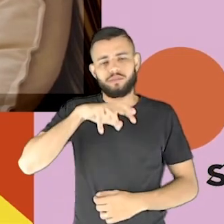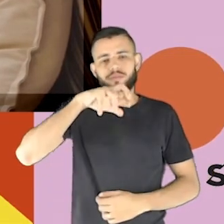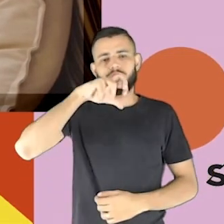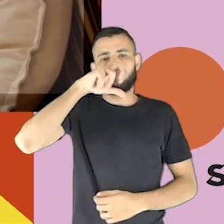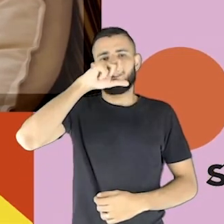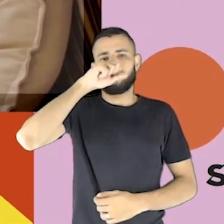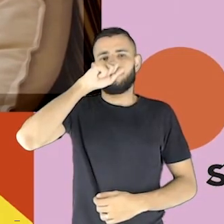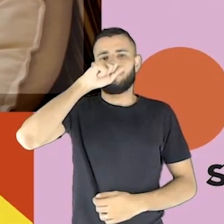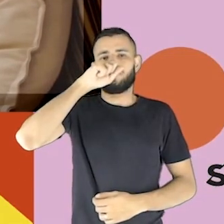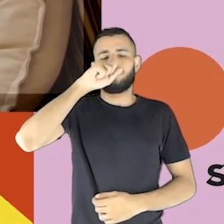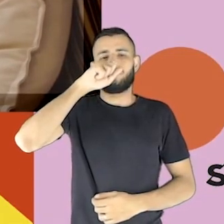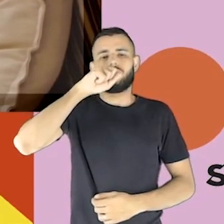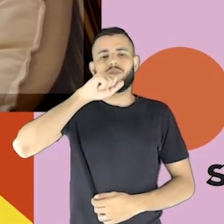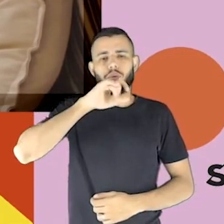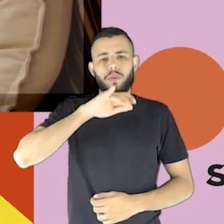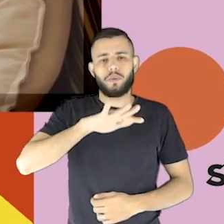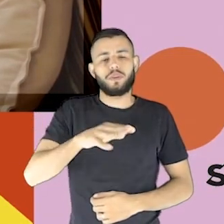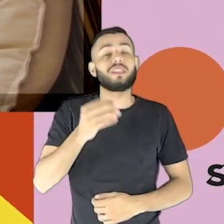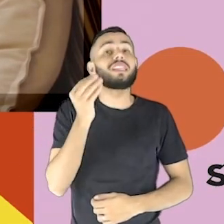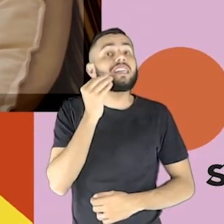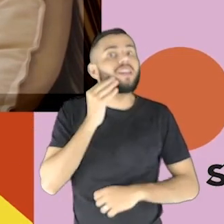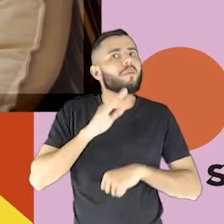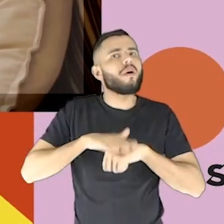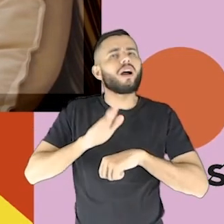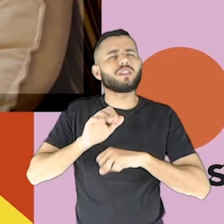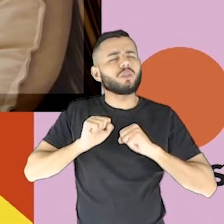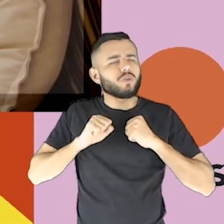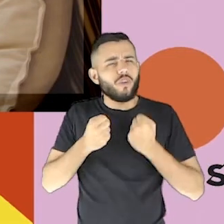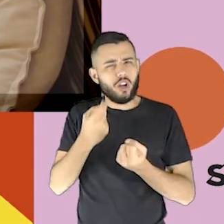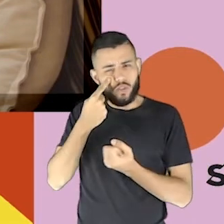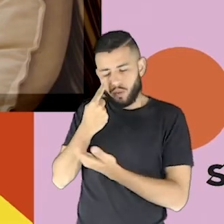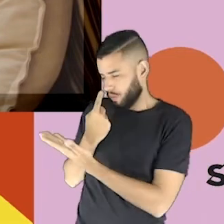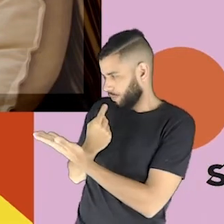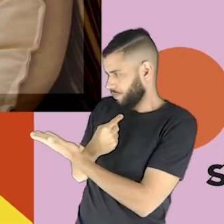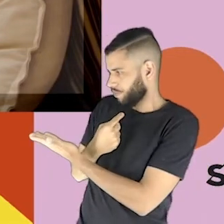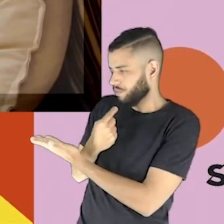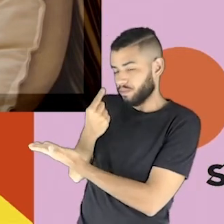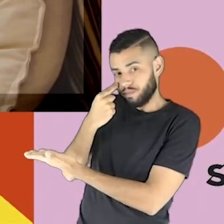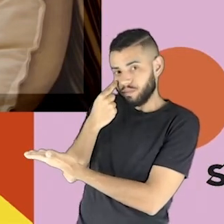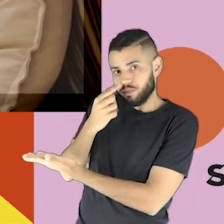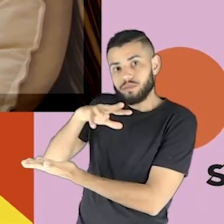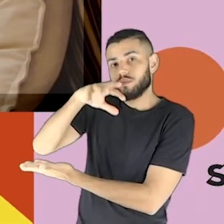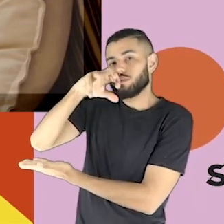se não dá para descer um pouquinho mais do que a primeira vez. Enche o peito profundo.